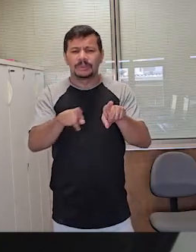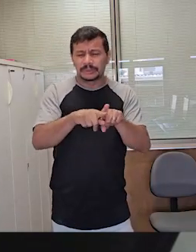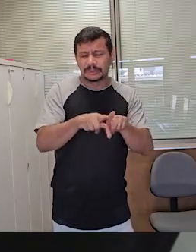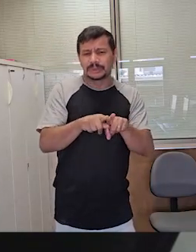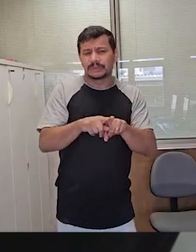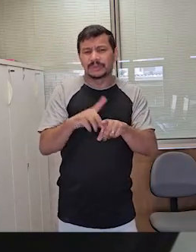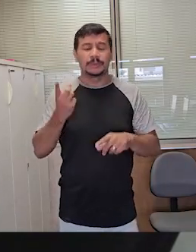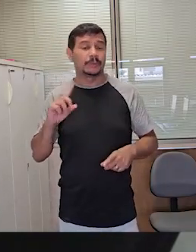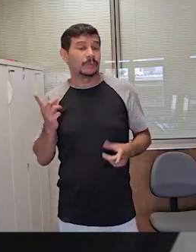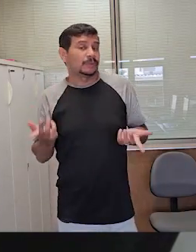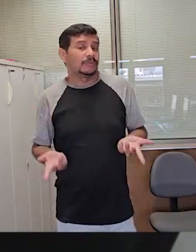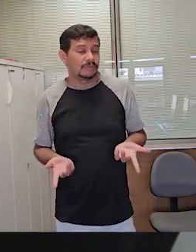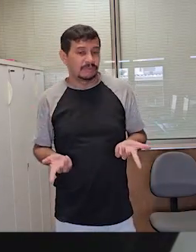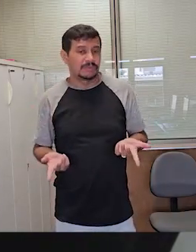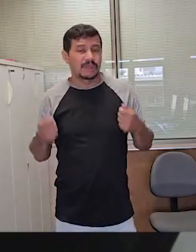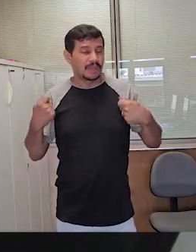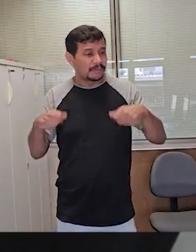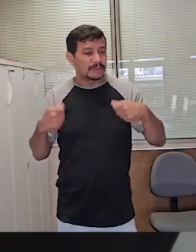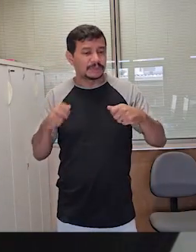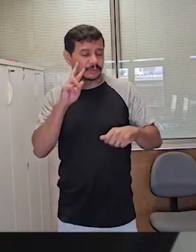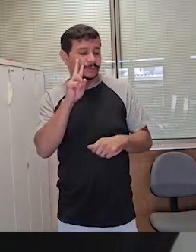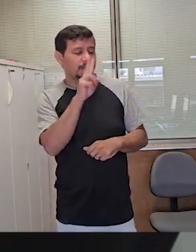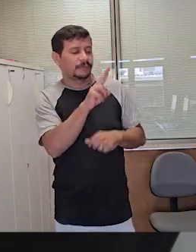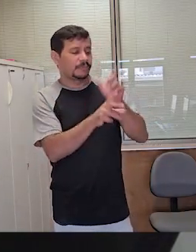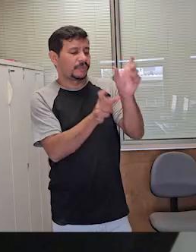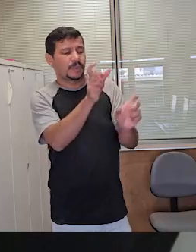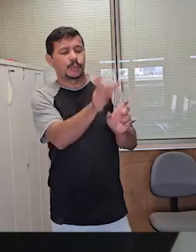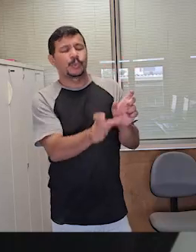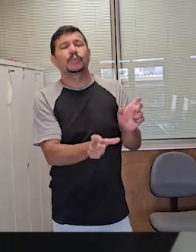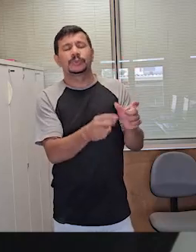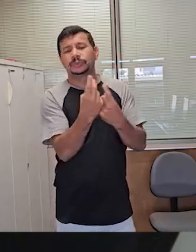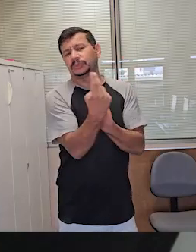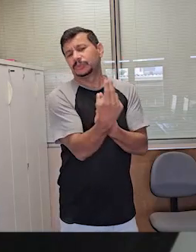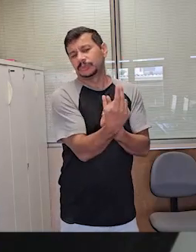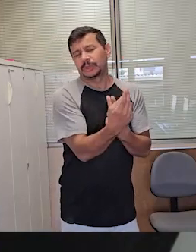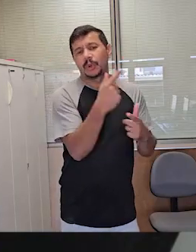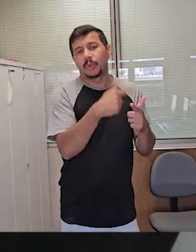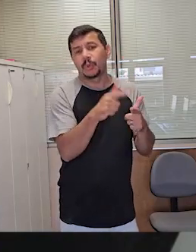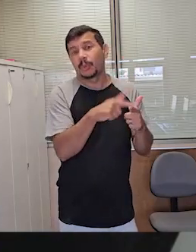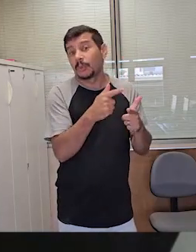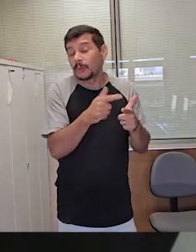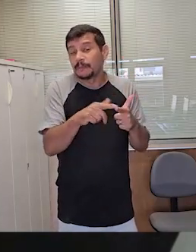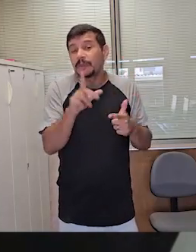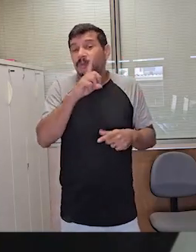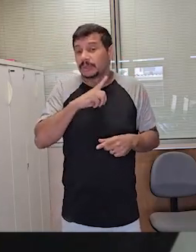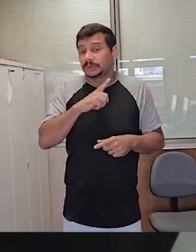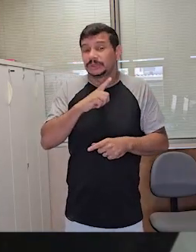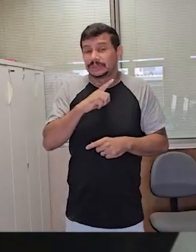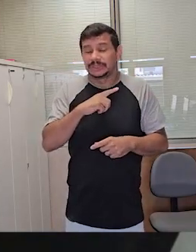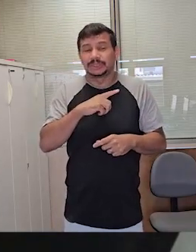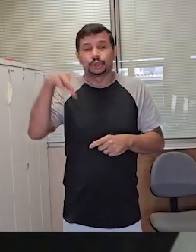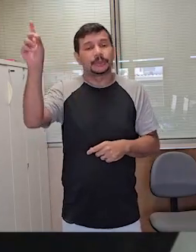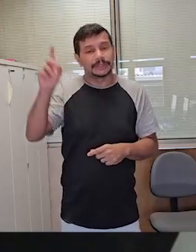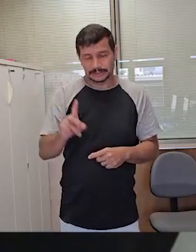para proteger as coisas, mas nós temos que enxergar as pessoas como seres humanos, para a gente poder tratar problemas. Então, quando nós estamos nas fábricas,